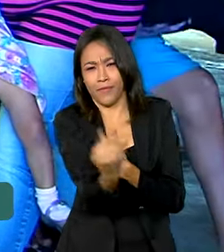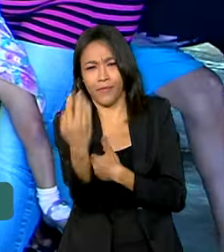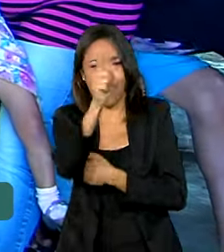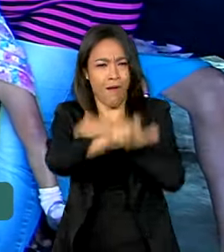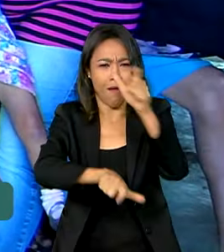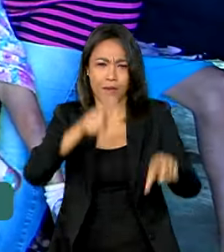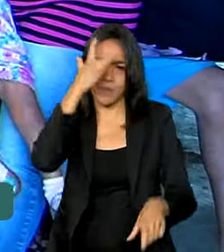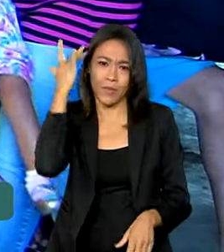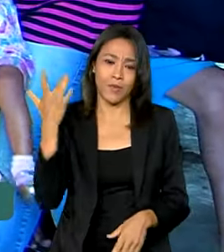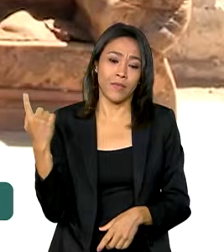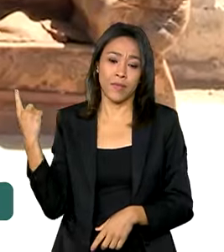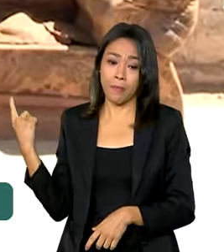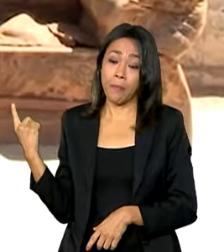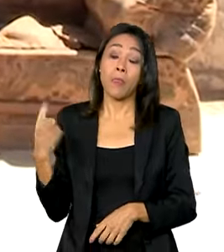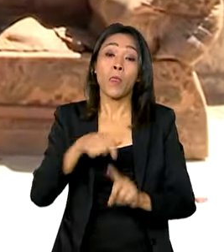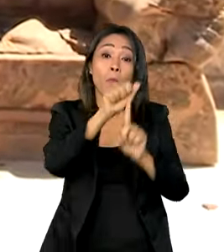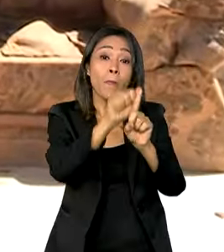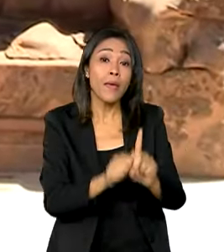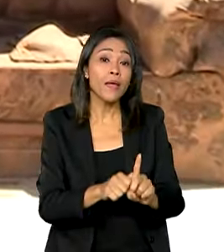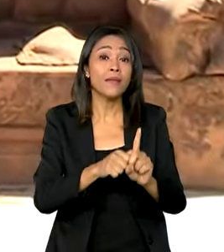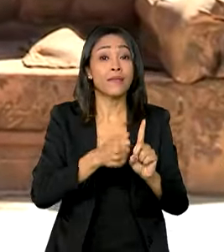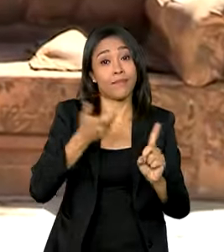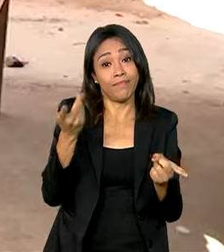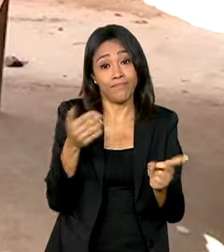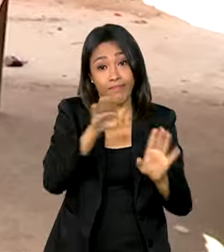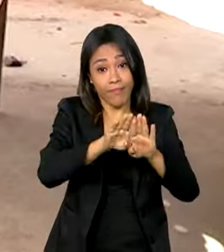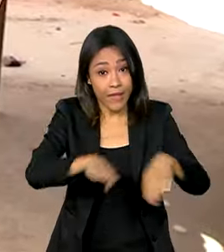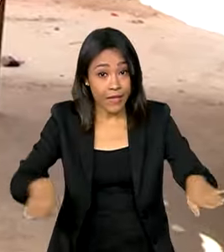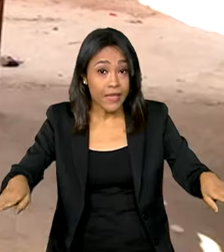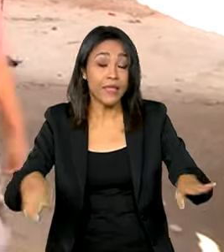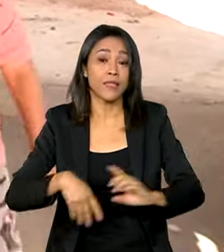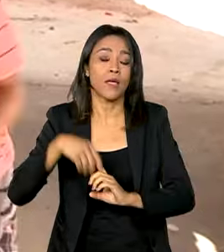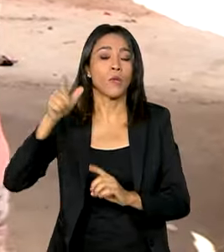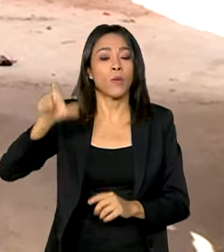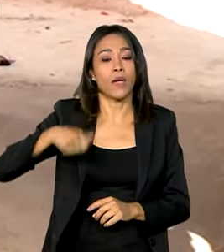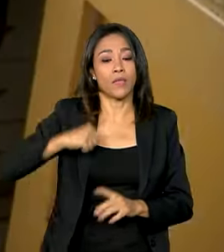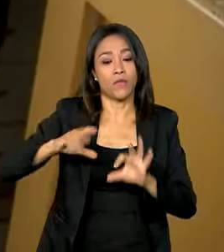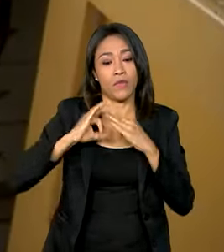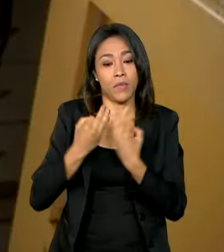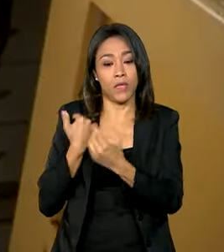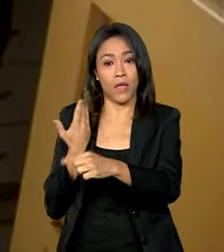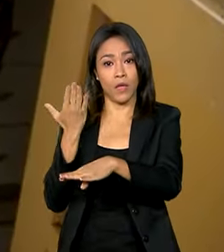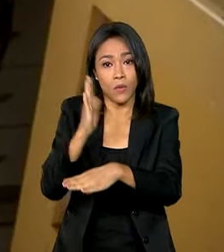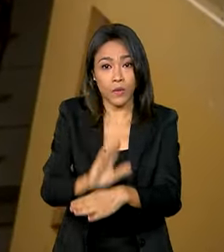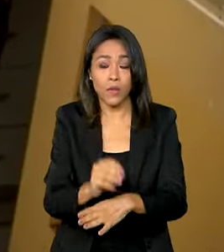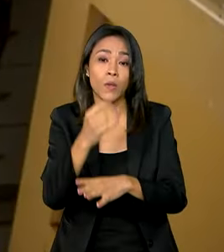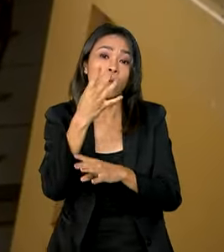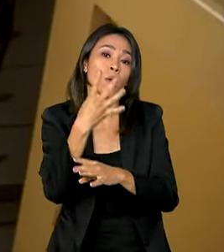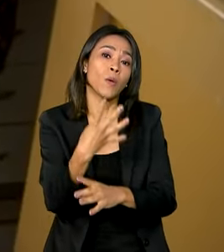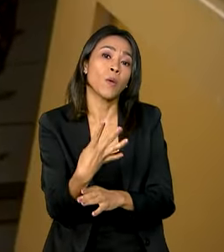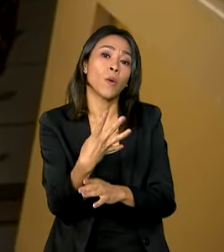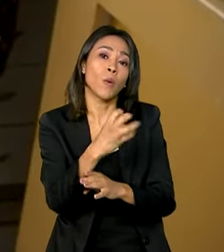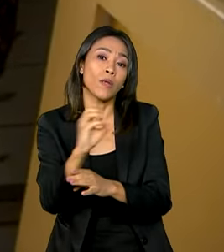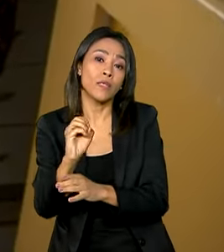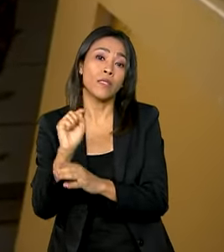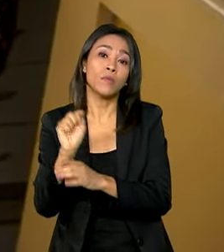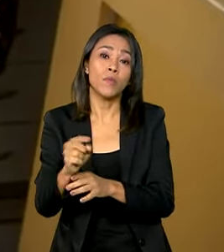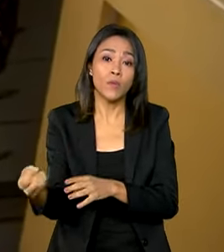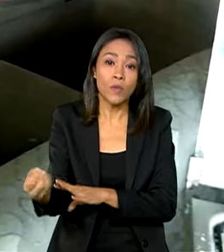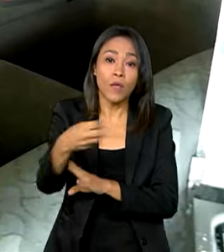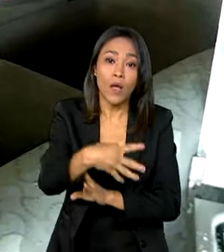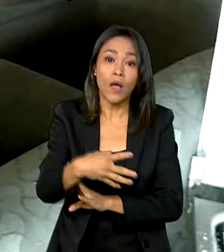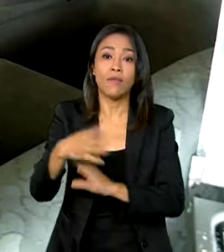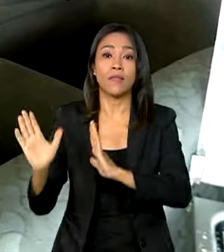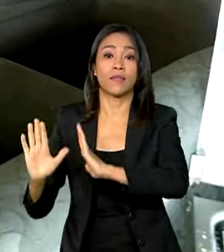no mês da criança o programa Bolsa Família está beneficiando 400.000 novos domicílios